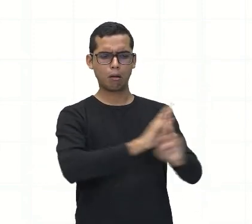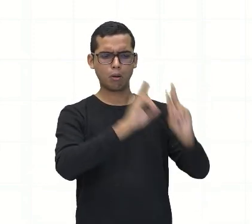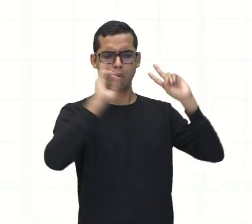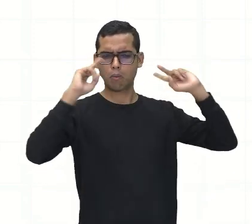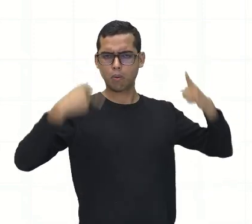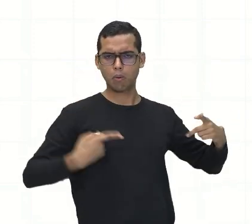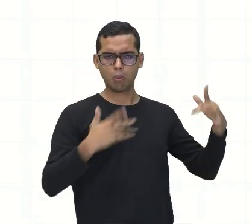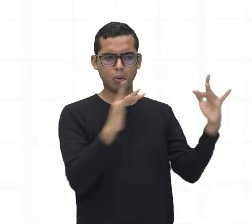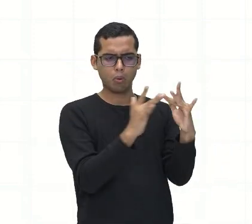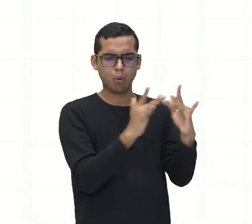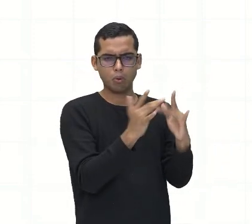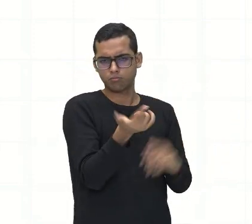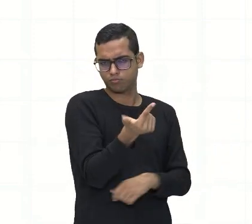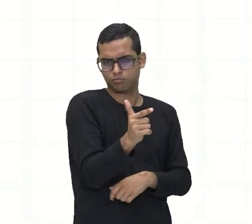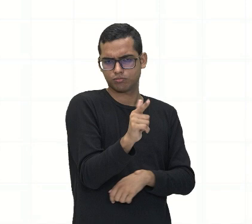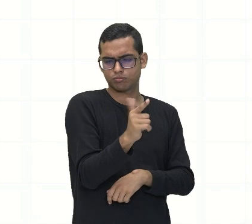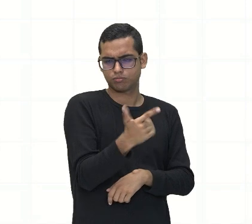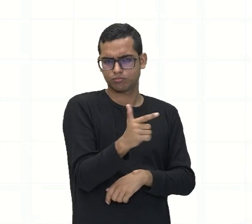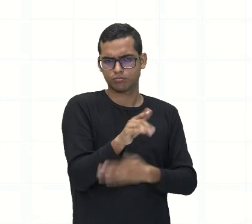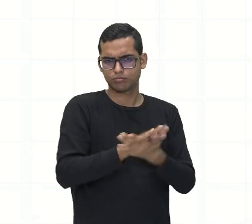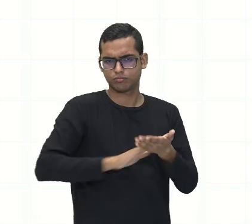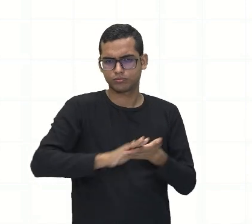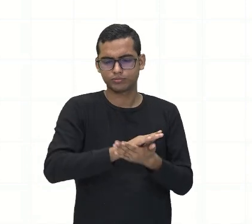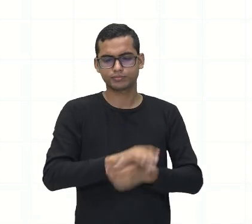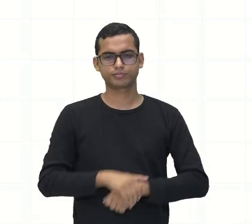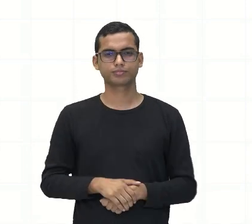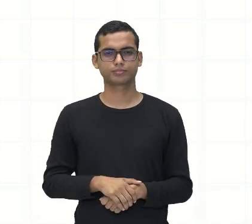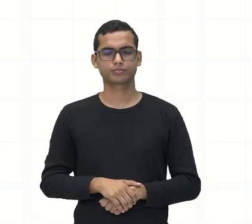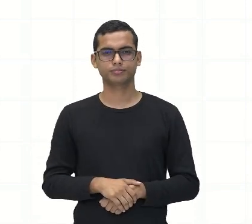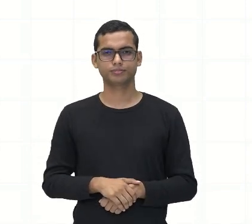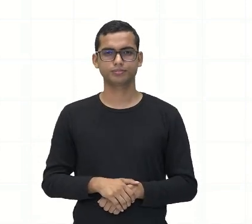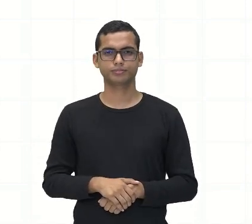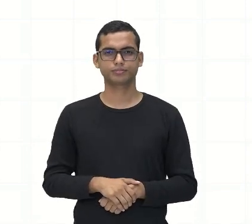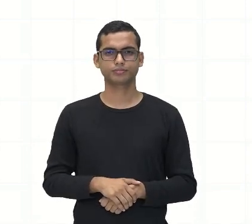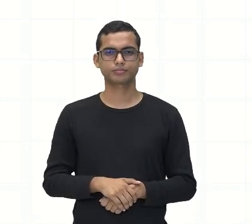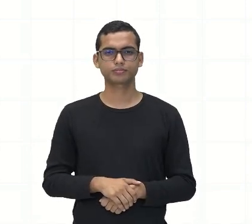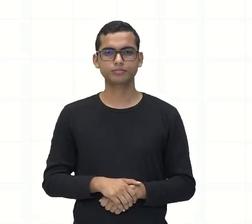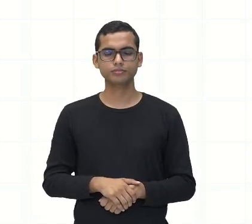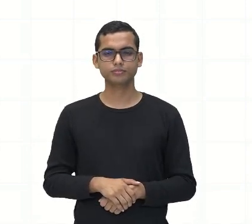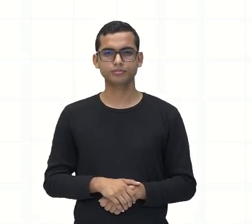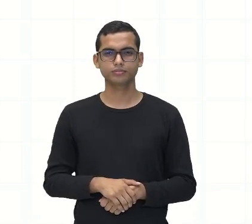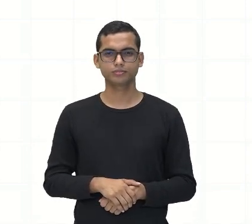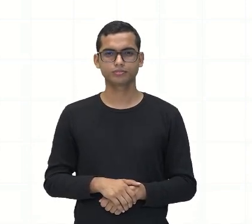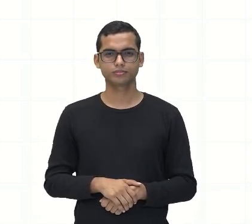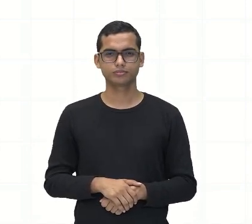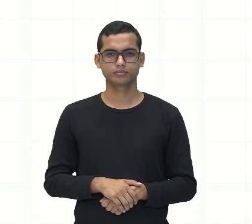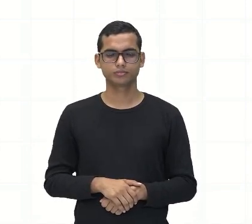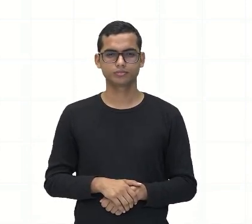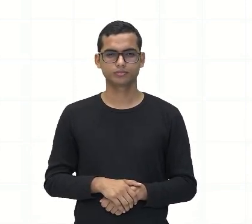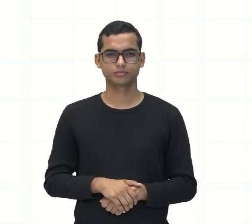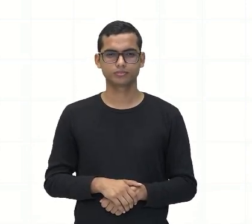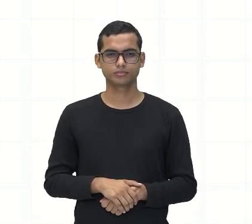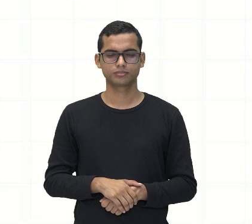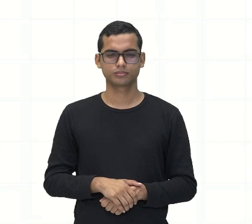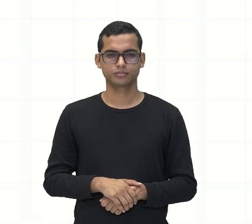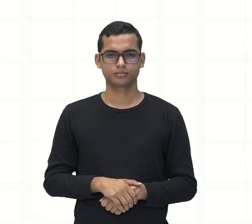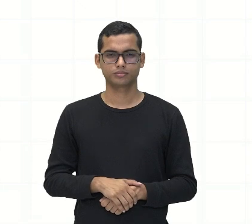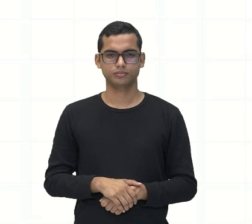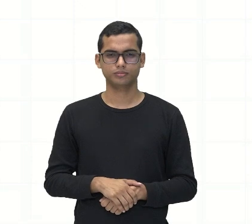pode diferenciar uma outra coisa, dar mais um passo, né? O Weber vai falar o seguinte,